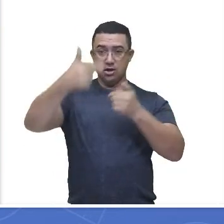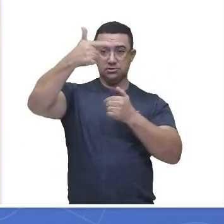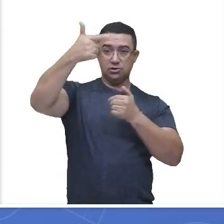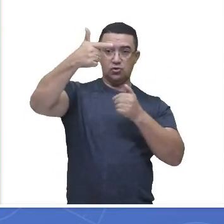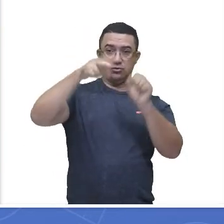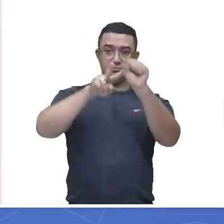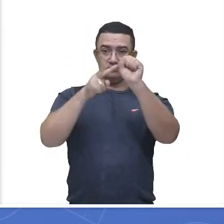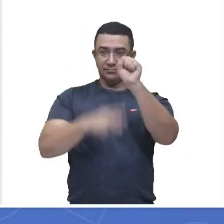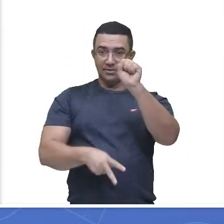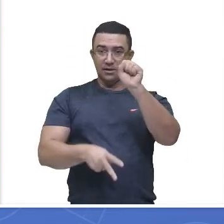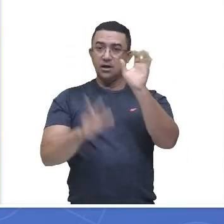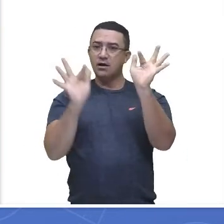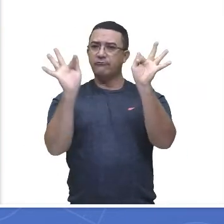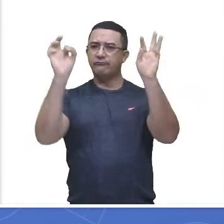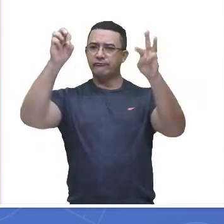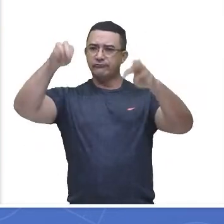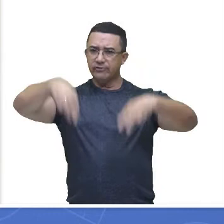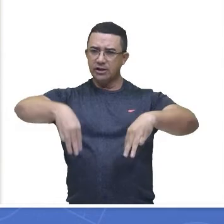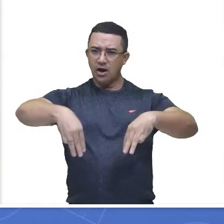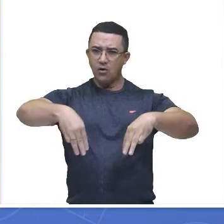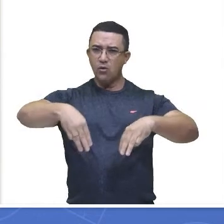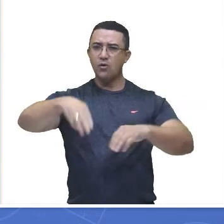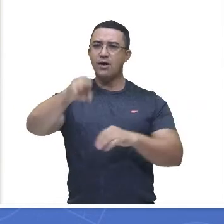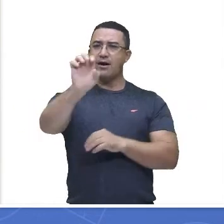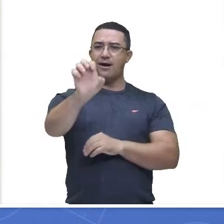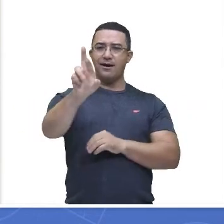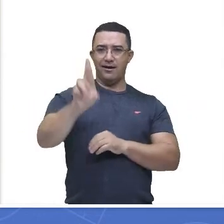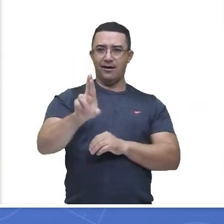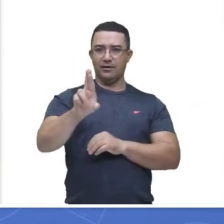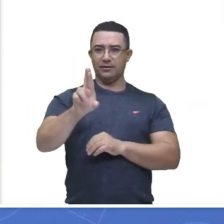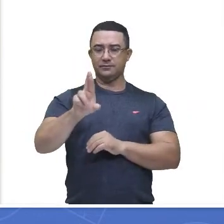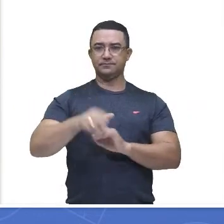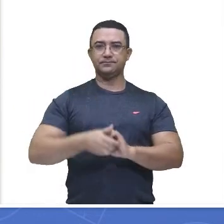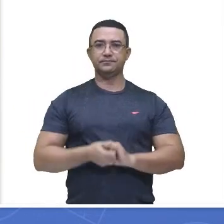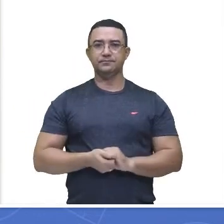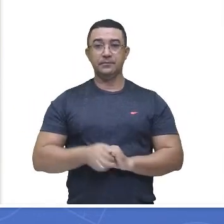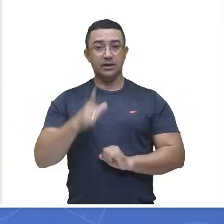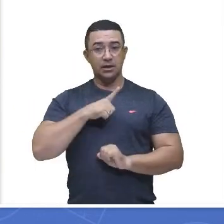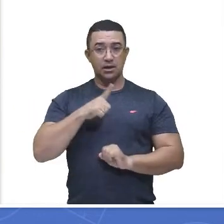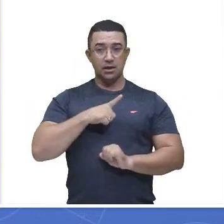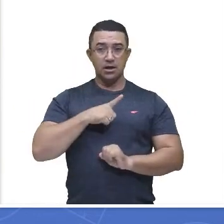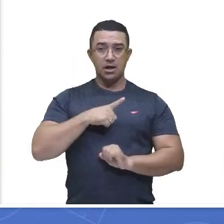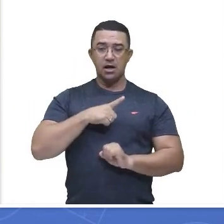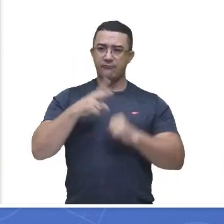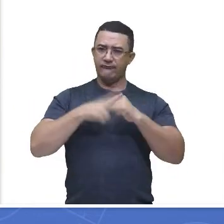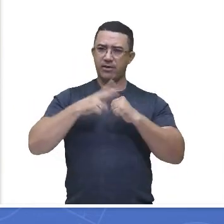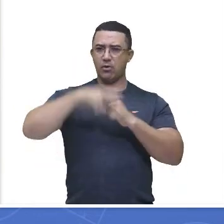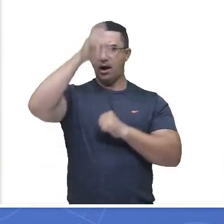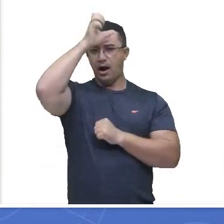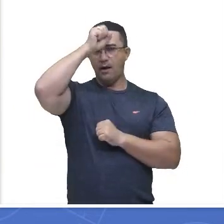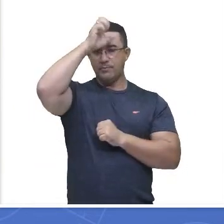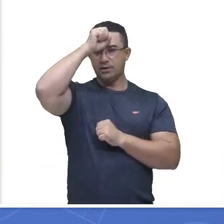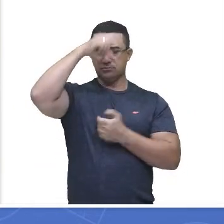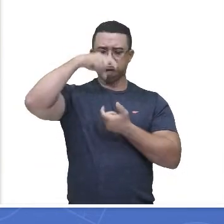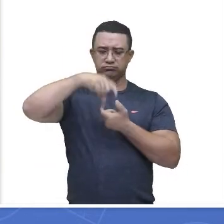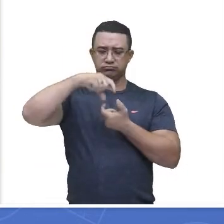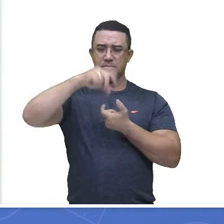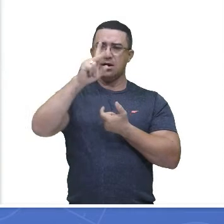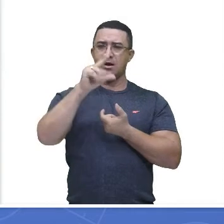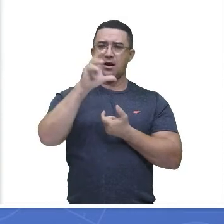verbos terminados em ER. Temos o verbo aprender, radical dele vai até a letra D, como